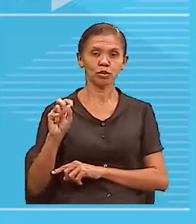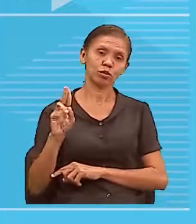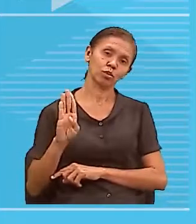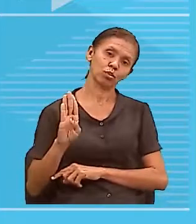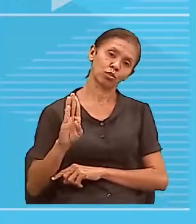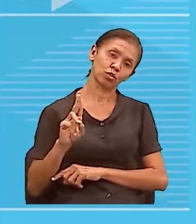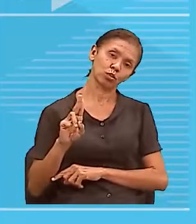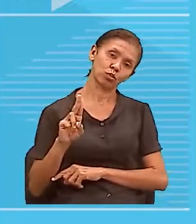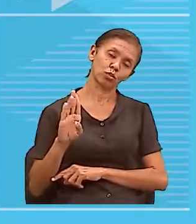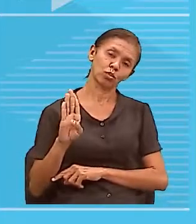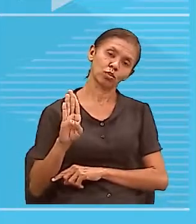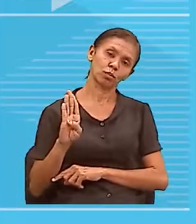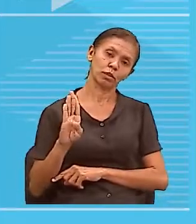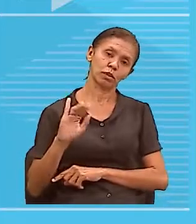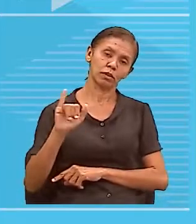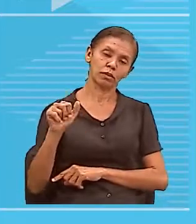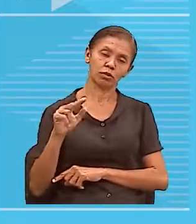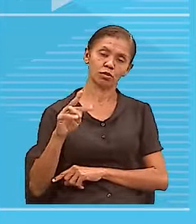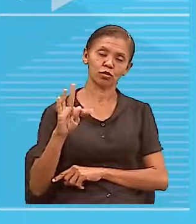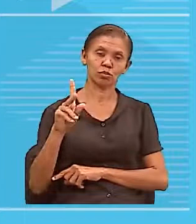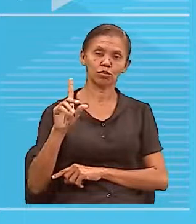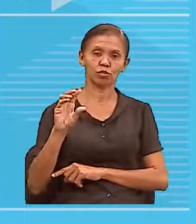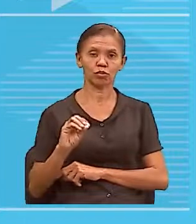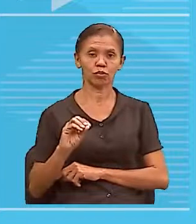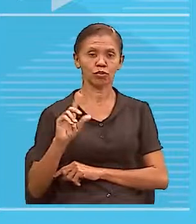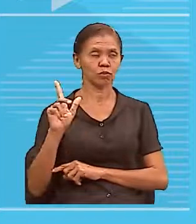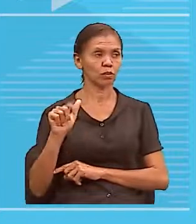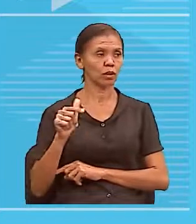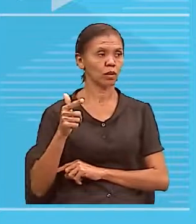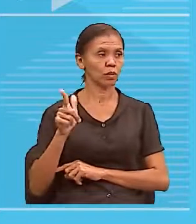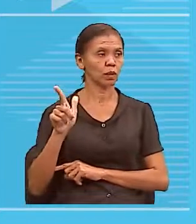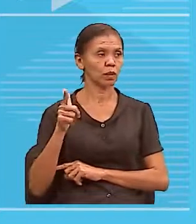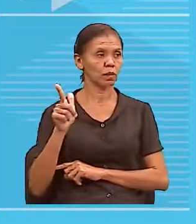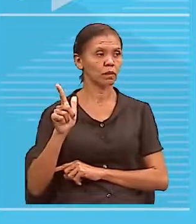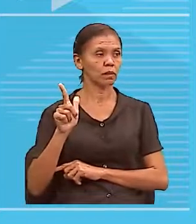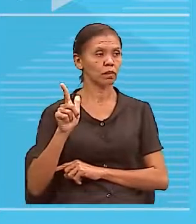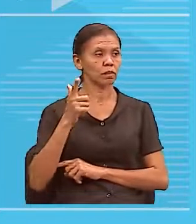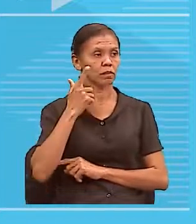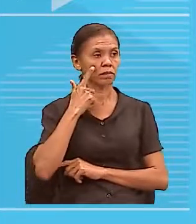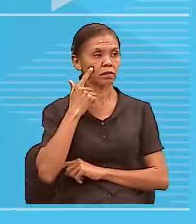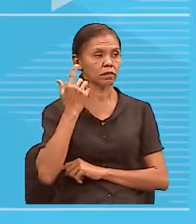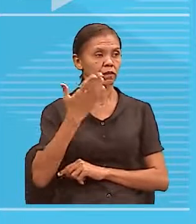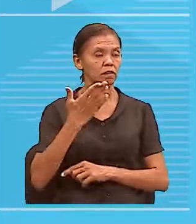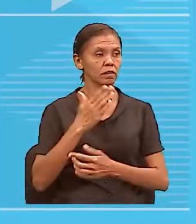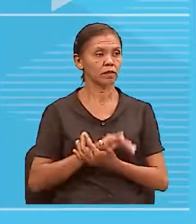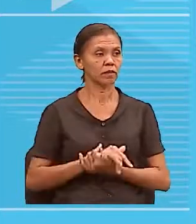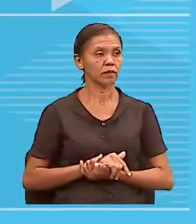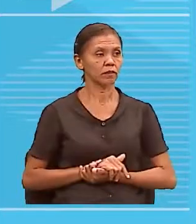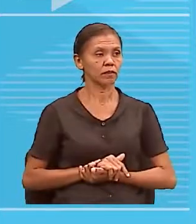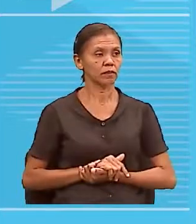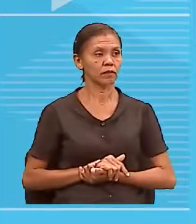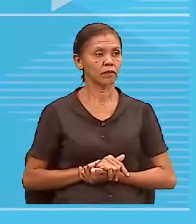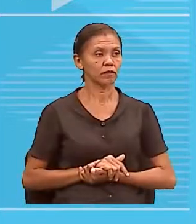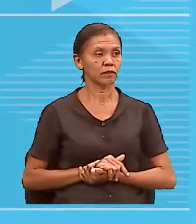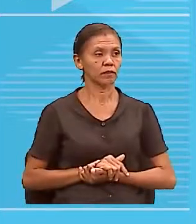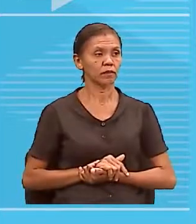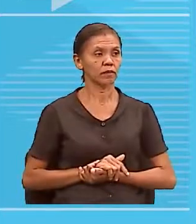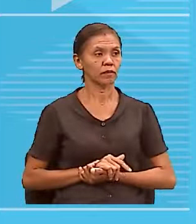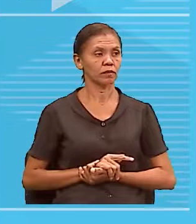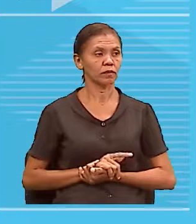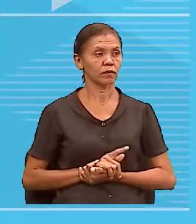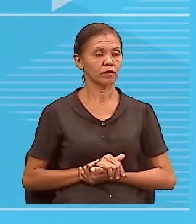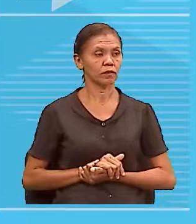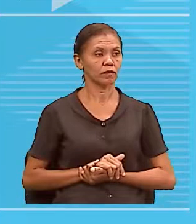vosotros en o que ele explica aqui ó a forma do vos outros é formada a partir da forma